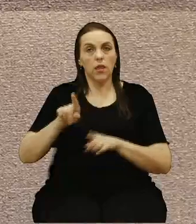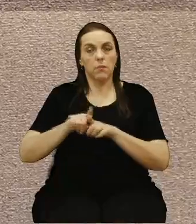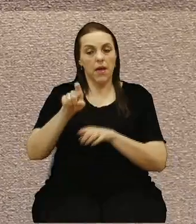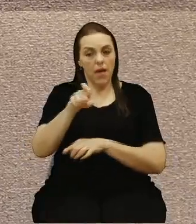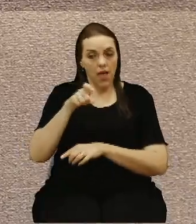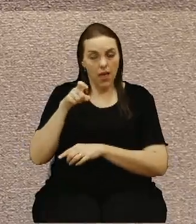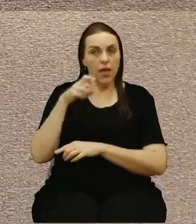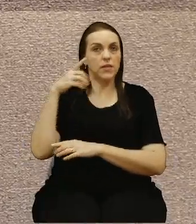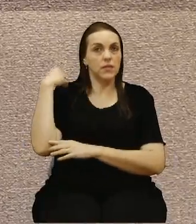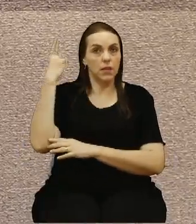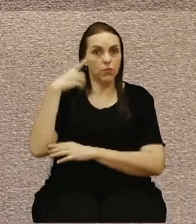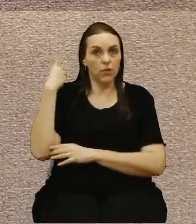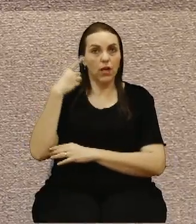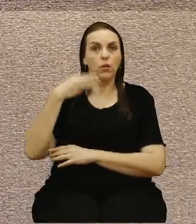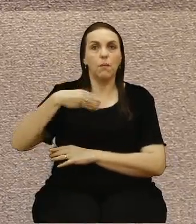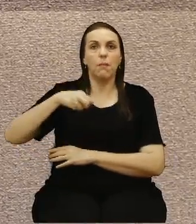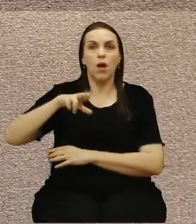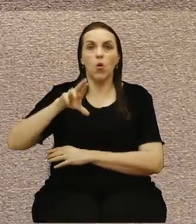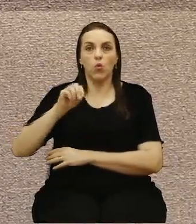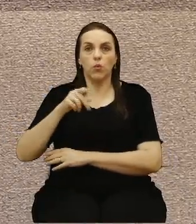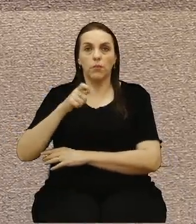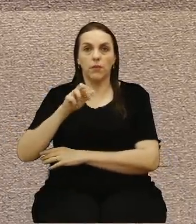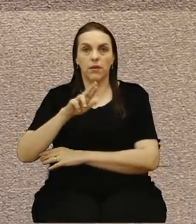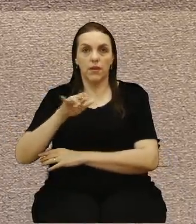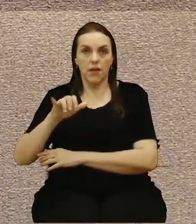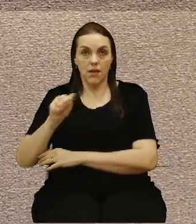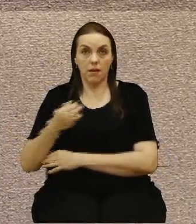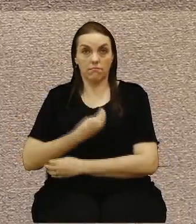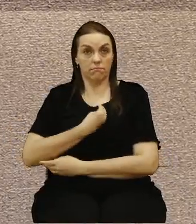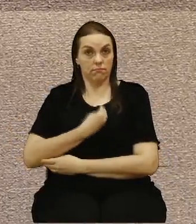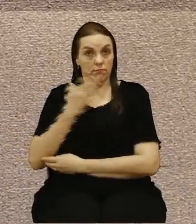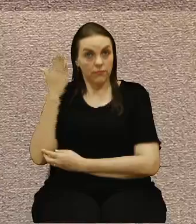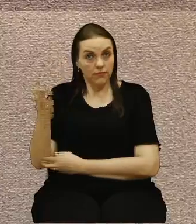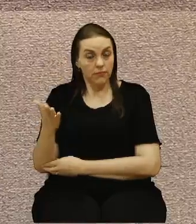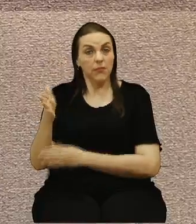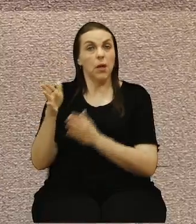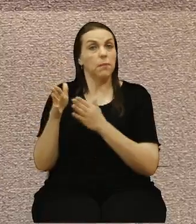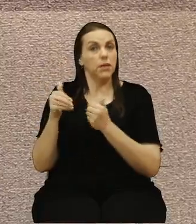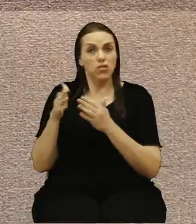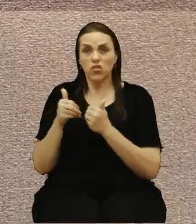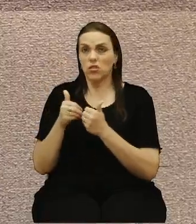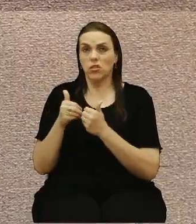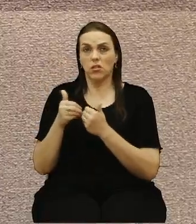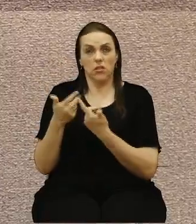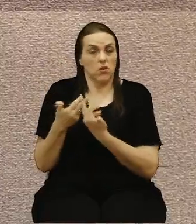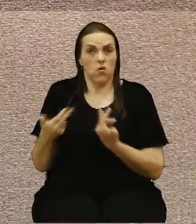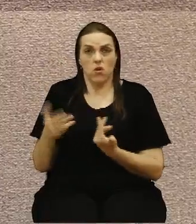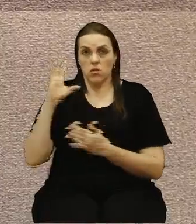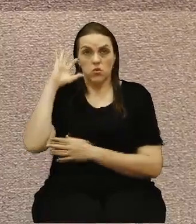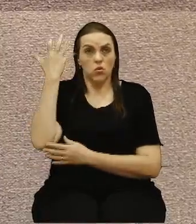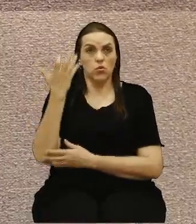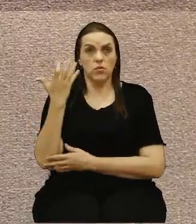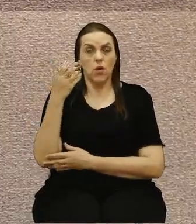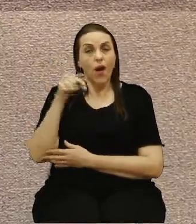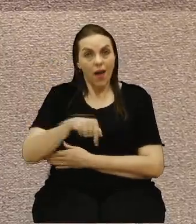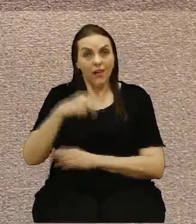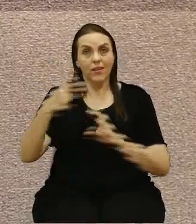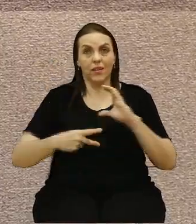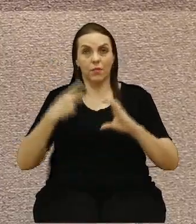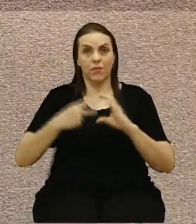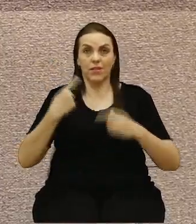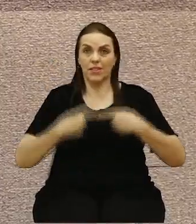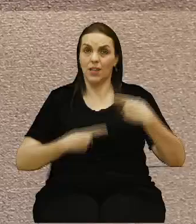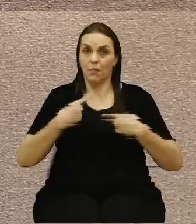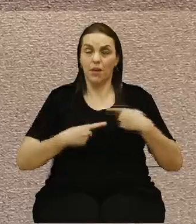Mauro Pereira, que lá está, para solicitar medidas. E nós queremos soluções. Essa casa tem que debater